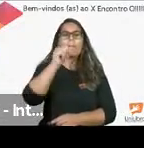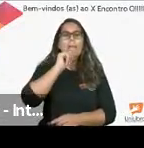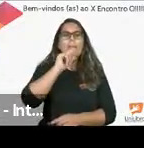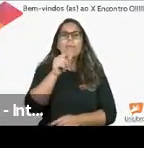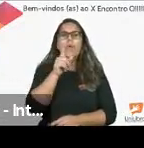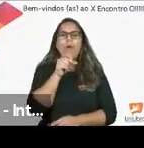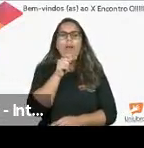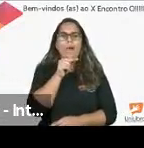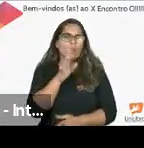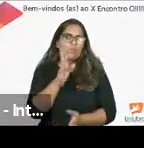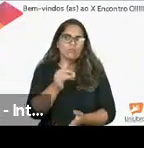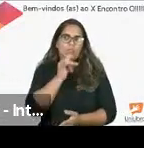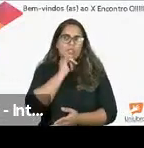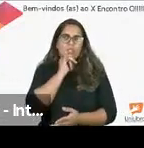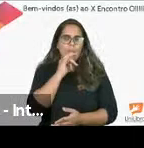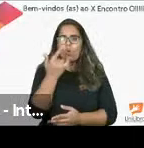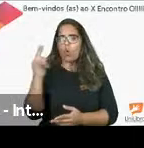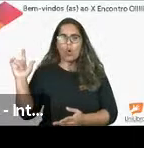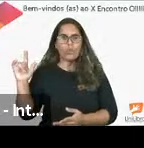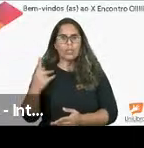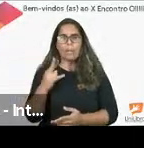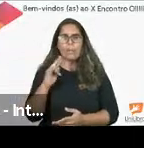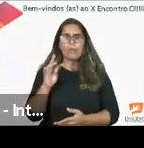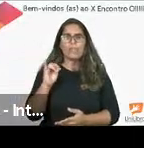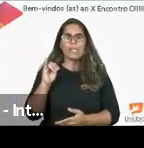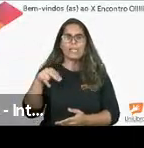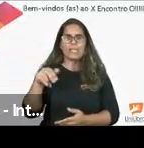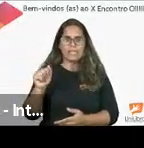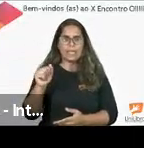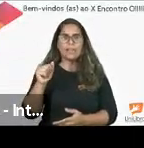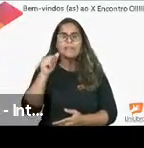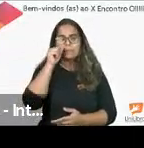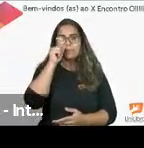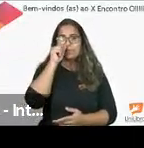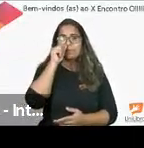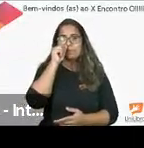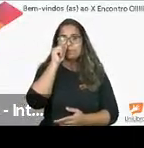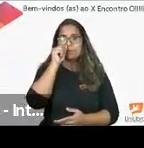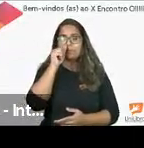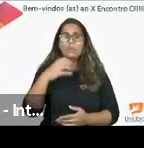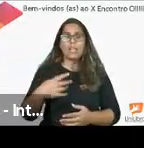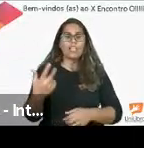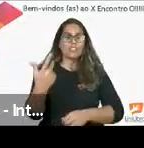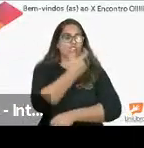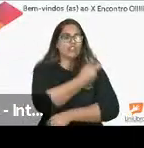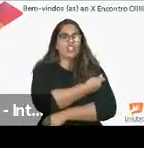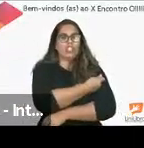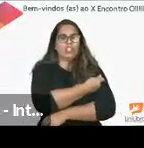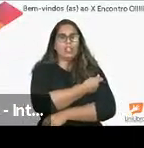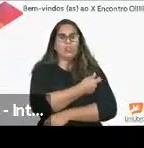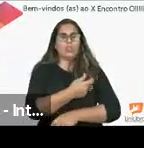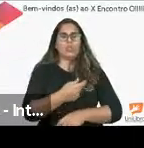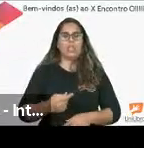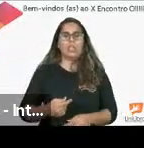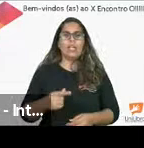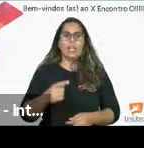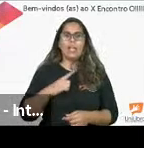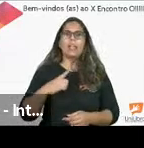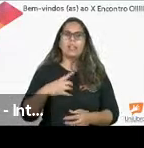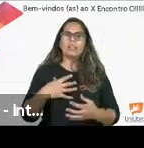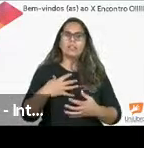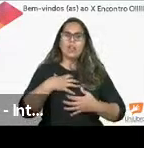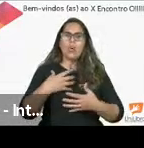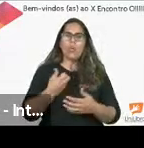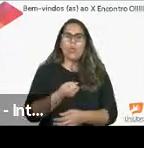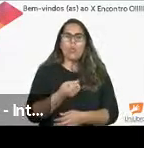por exemplo, ou uma outra proteína. Quando ele é imunizado, quer dizer, quando ele é injetado com o antígeno, ele forma uma